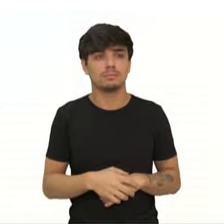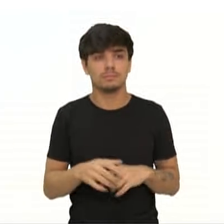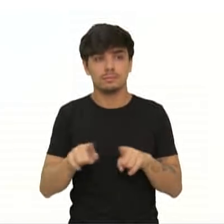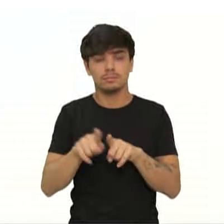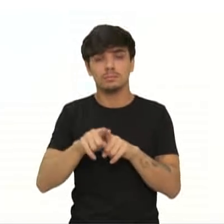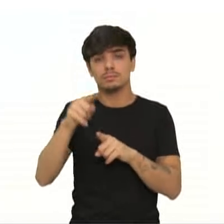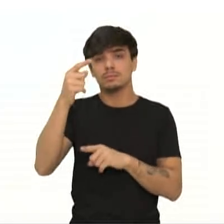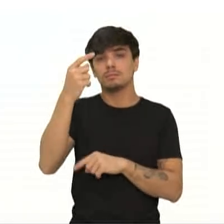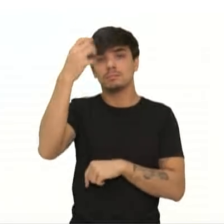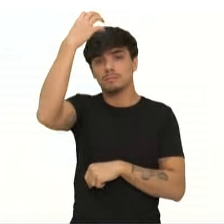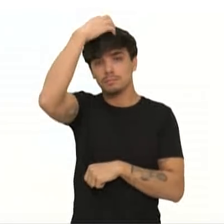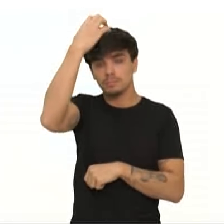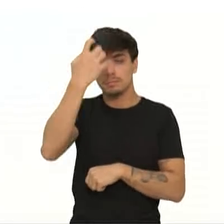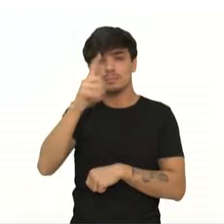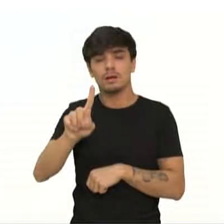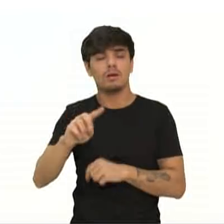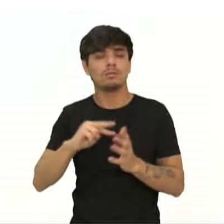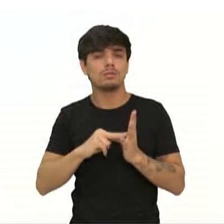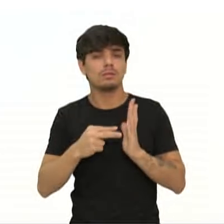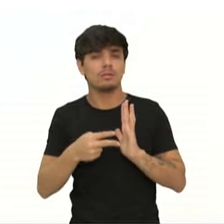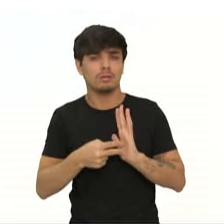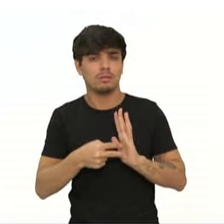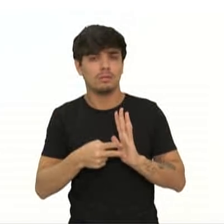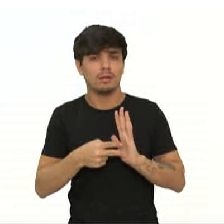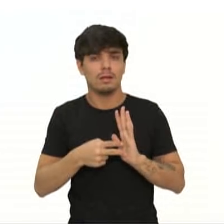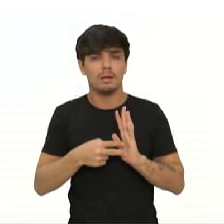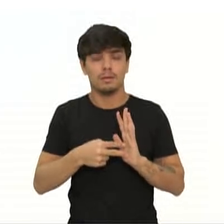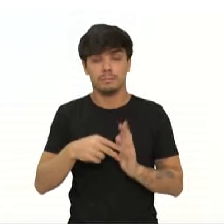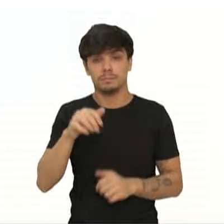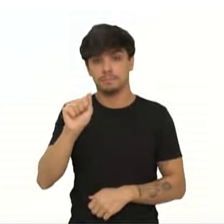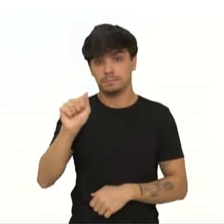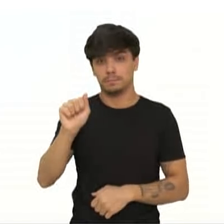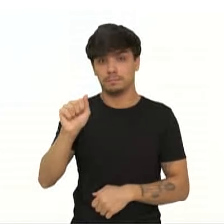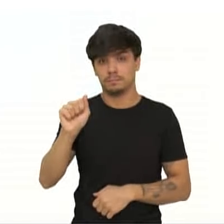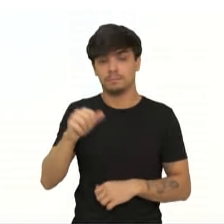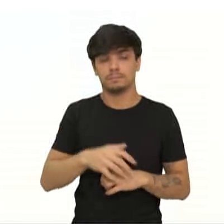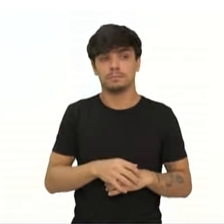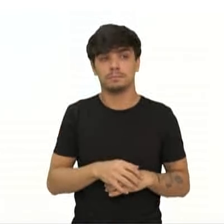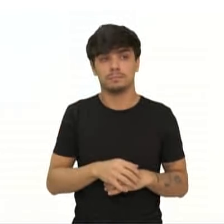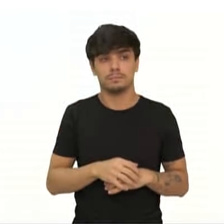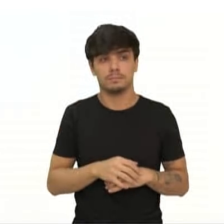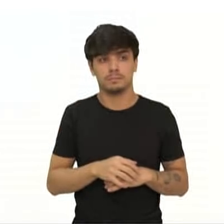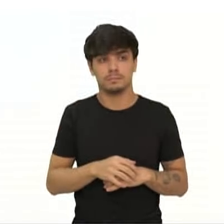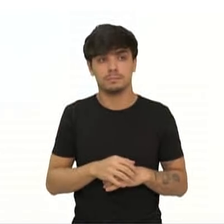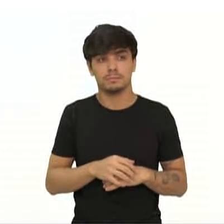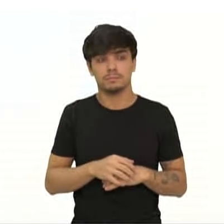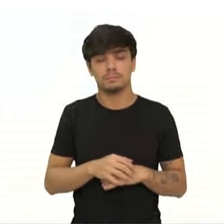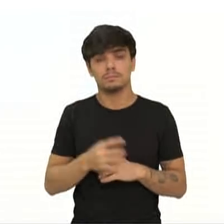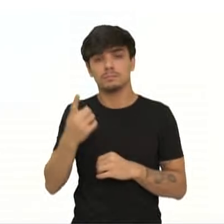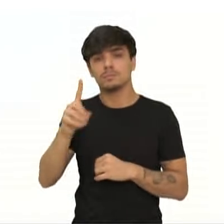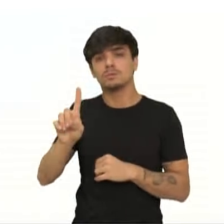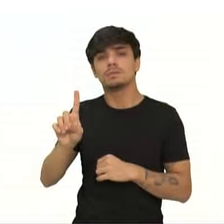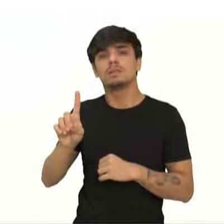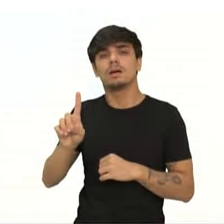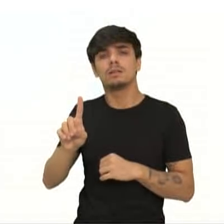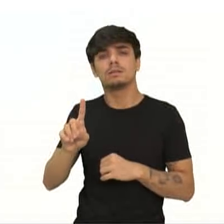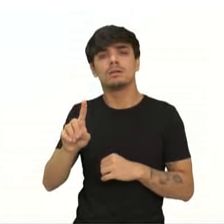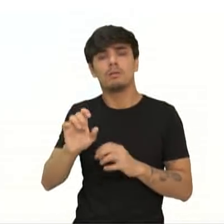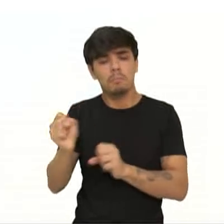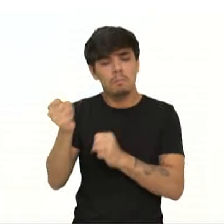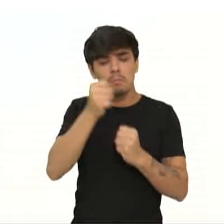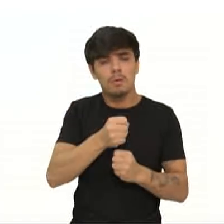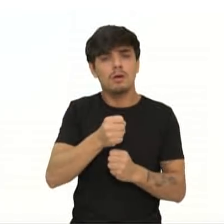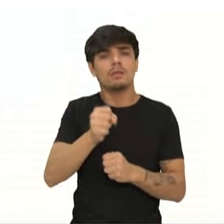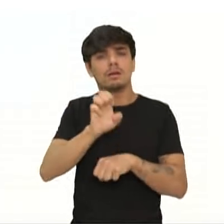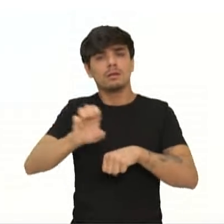absolutismo monárquico significa, o que significa? A unidade do poder estatal, civil e